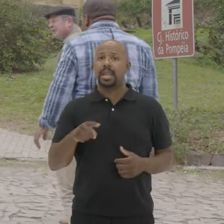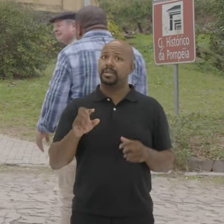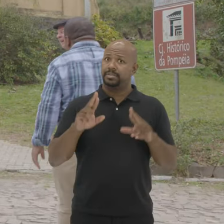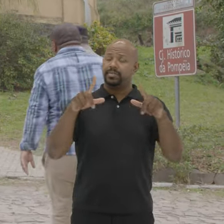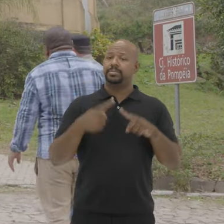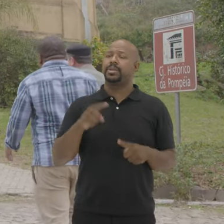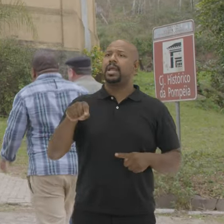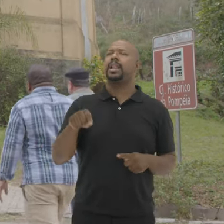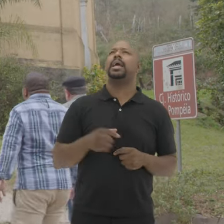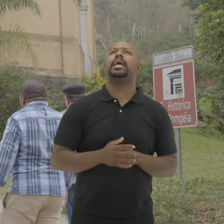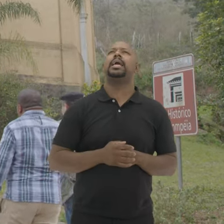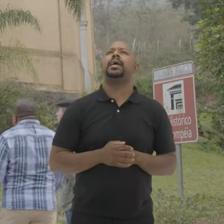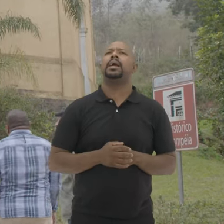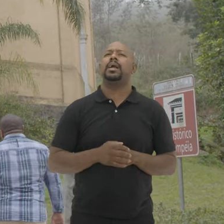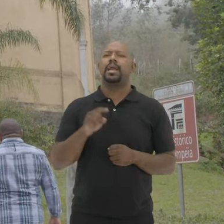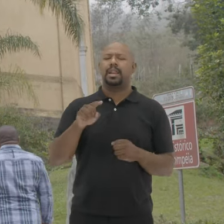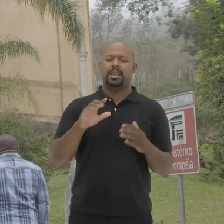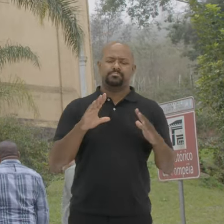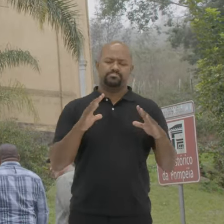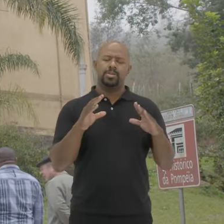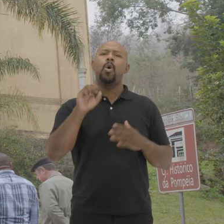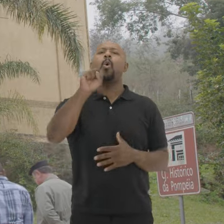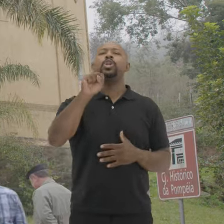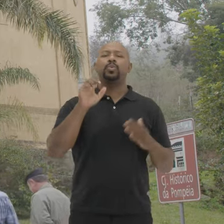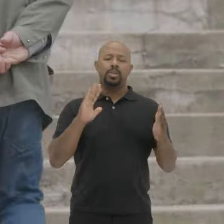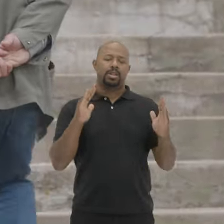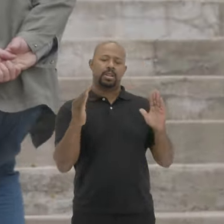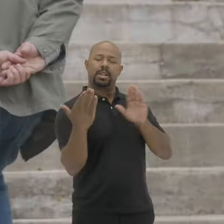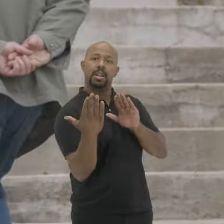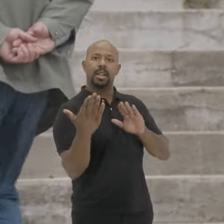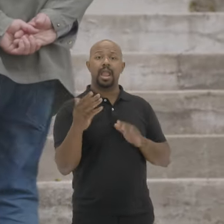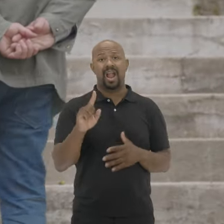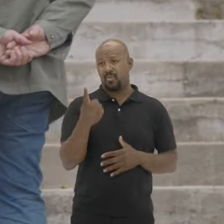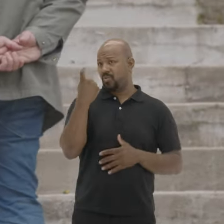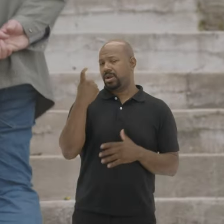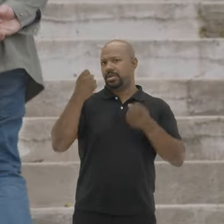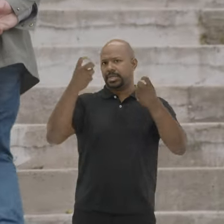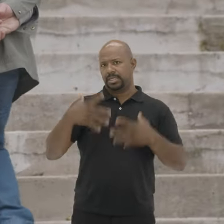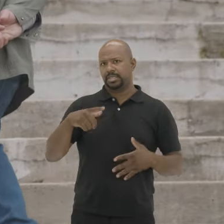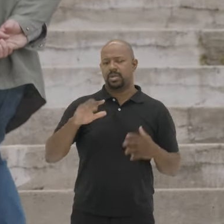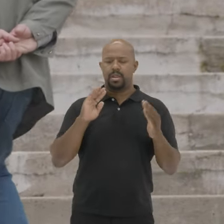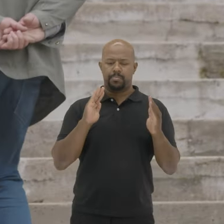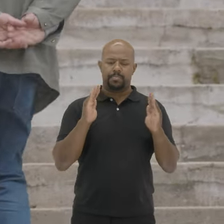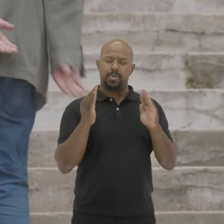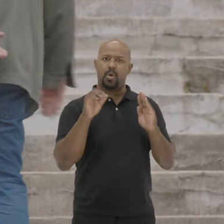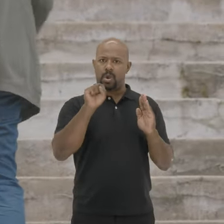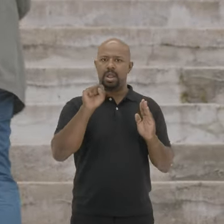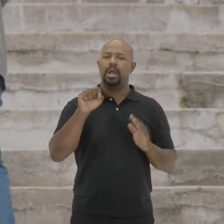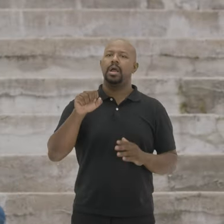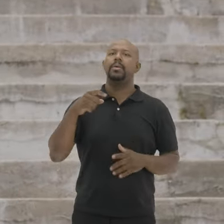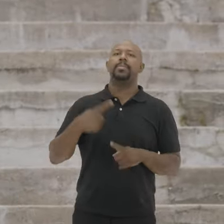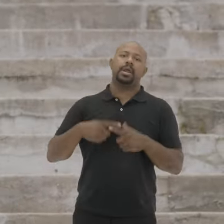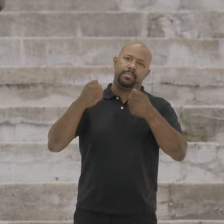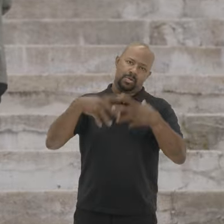algo diferente, né? Ela é em octogonal, né? Oito lados. Aí a única explicação que nós temos é que o meu avô,